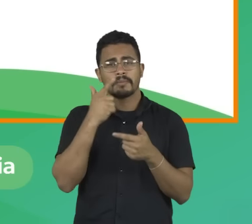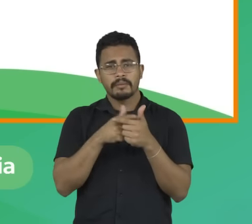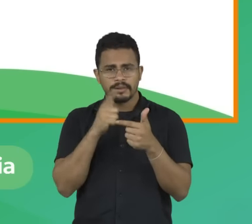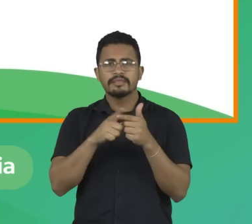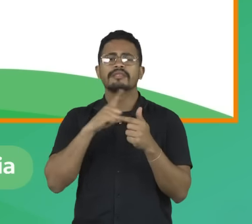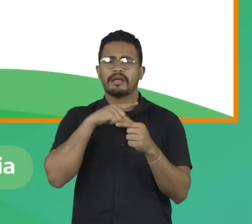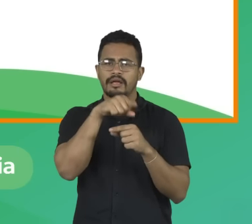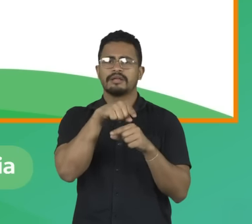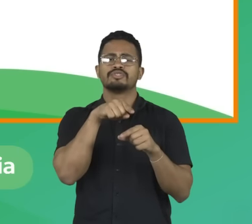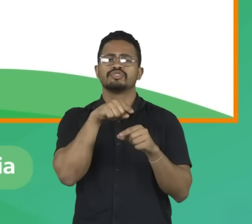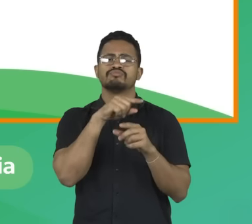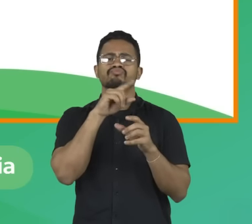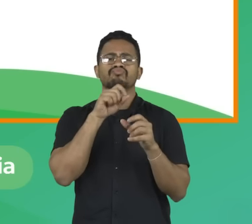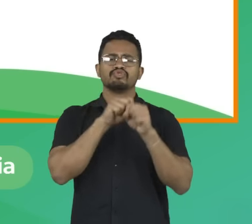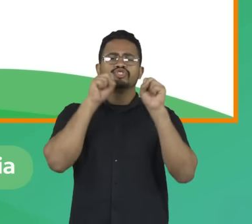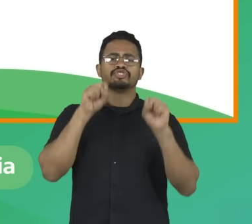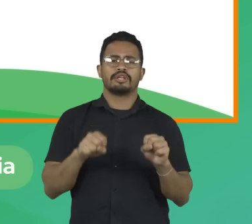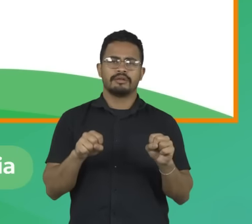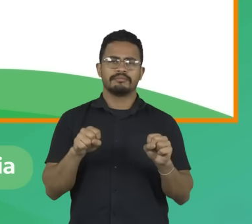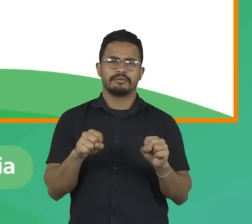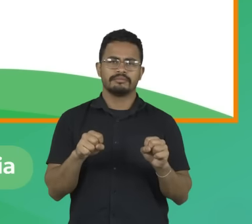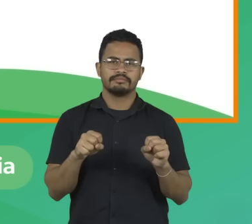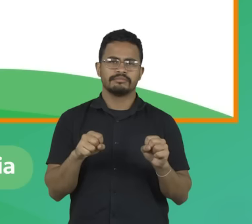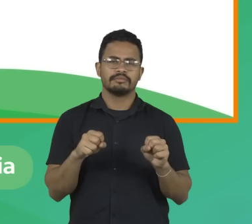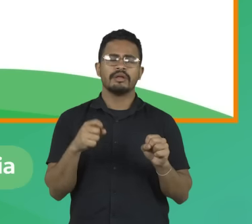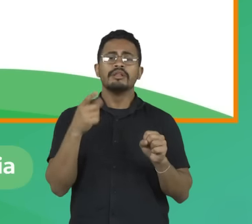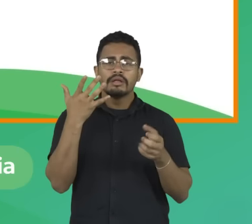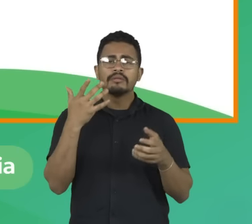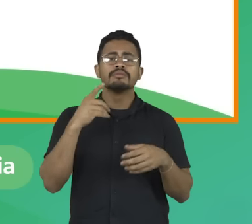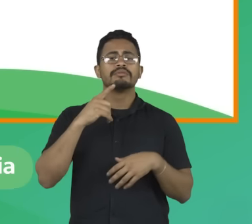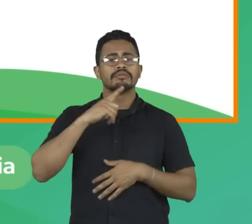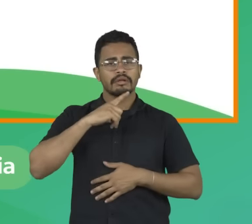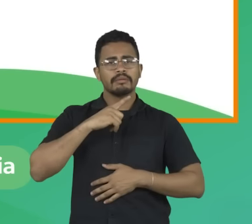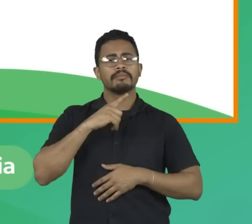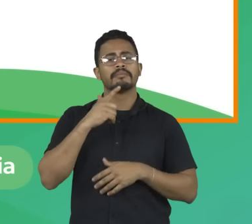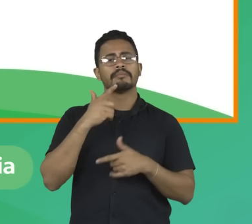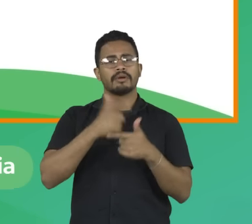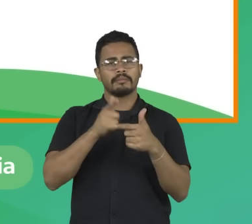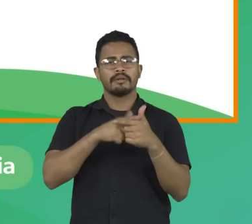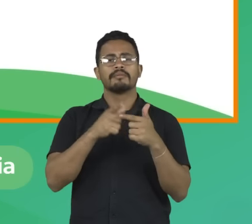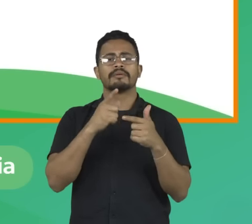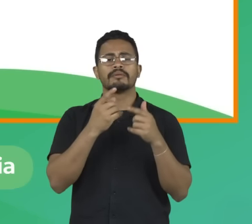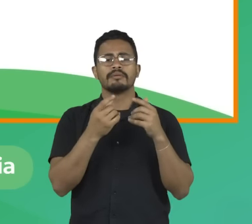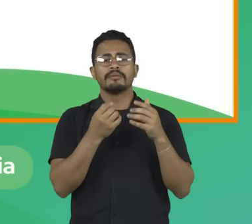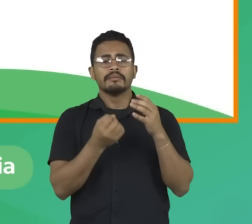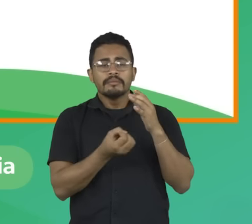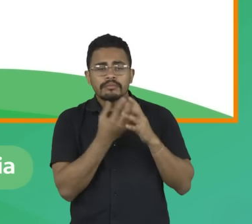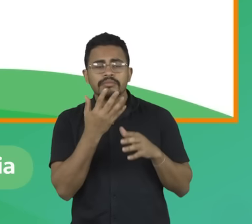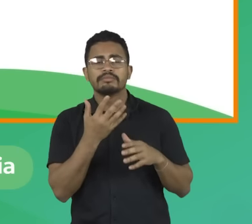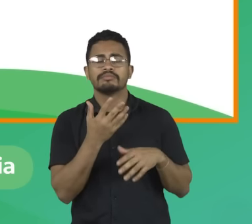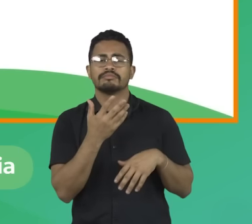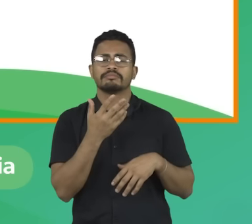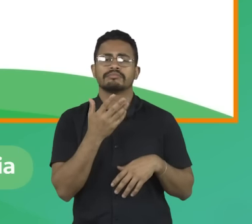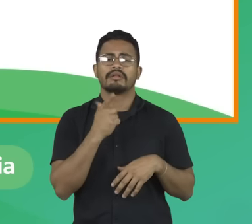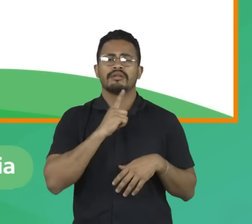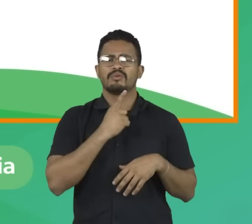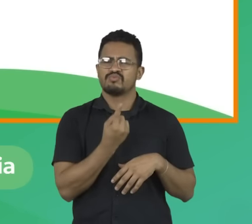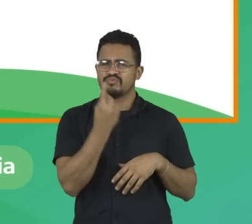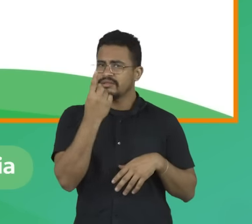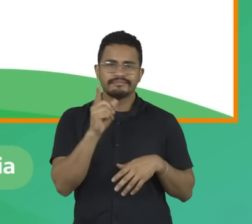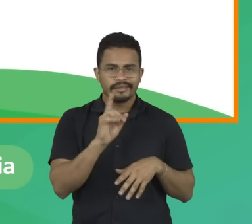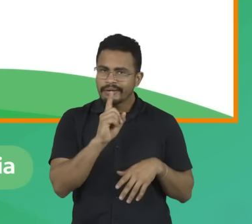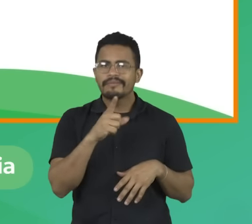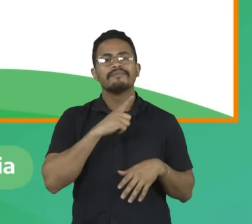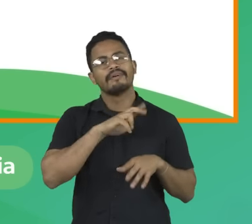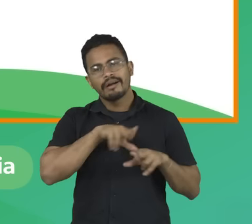significa um problema sistêmico? Ele é um problema que ele não só tem uma causa, assim como ele só não tem uma solução. Ele tem várias etapas de solução e